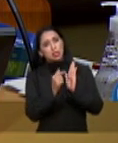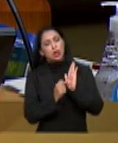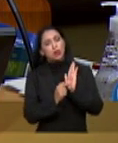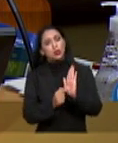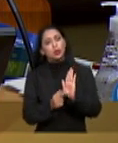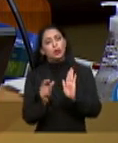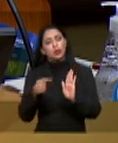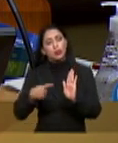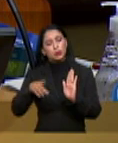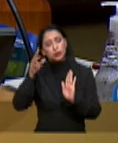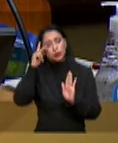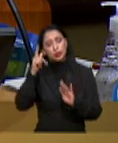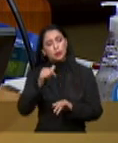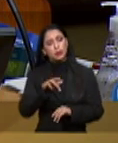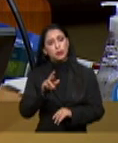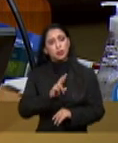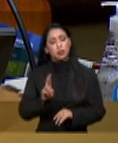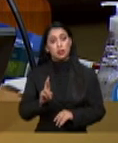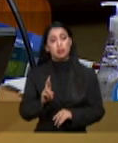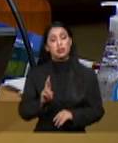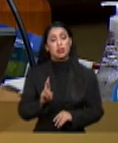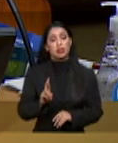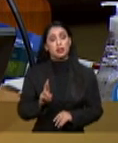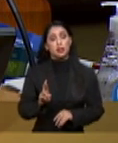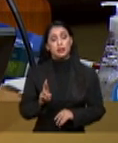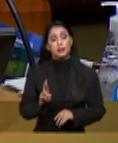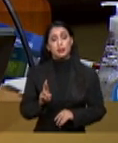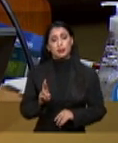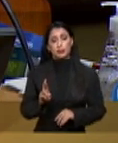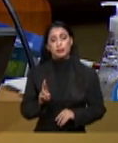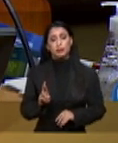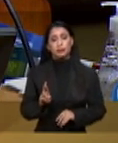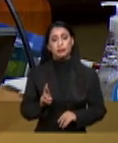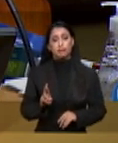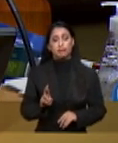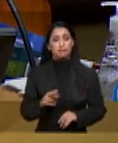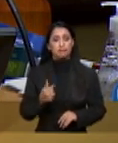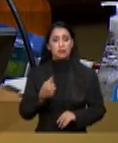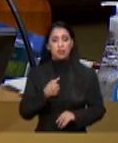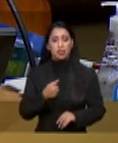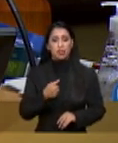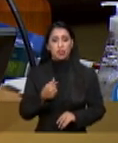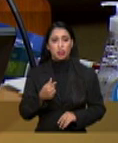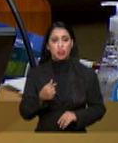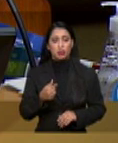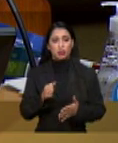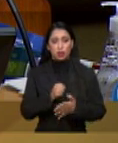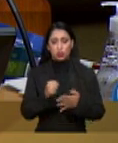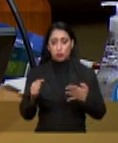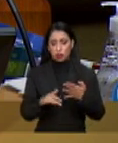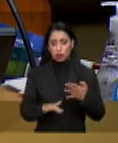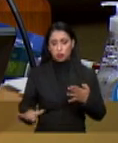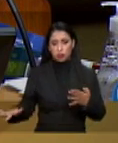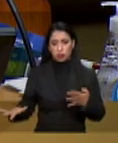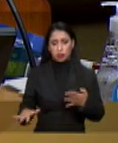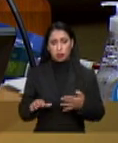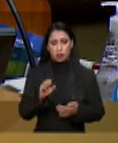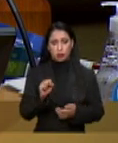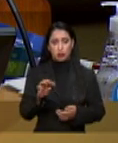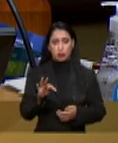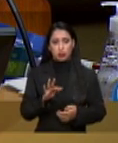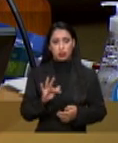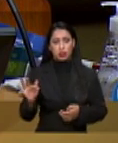pela Procuradoria-Geral da República me convenceram. A jurisprudência do Supremo, nesse sentido,